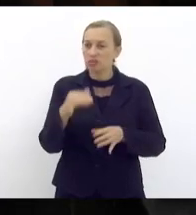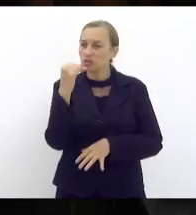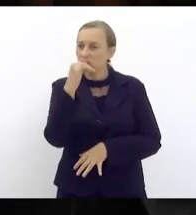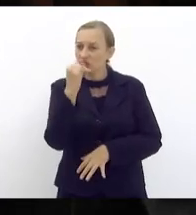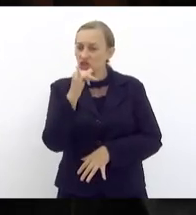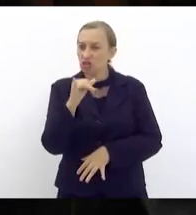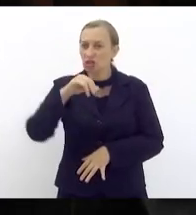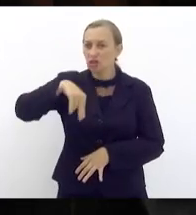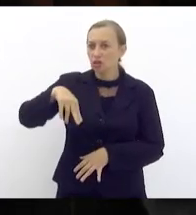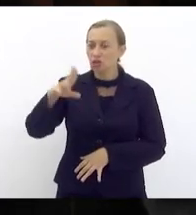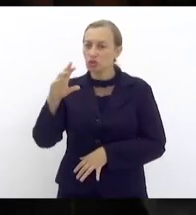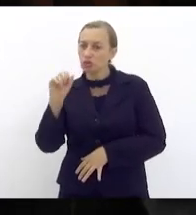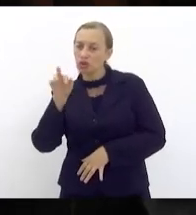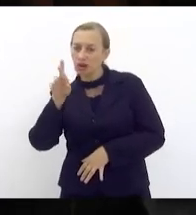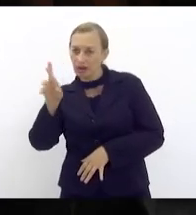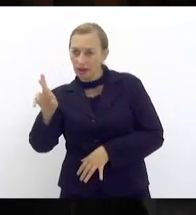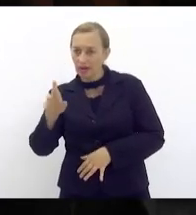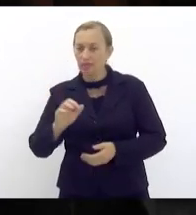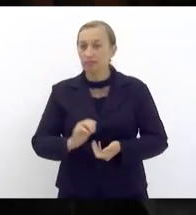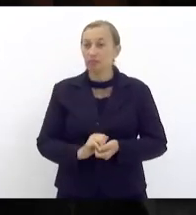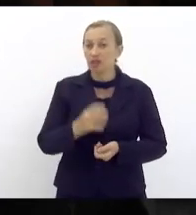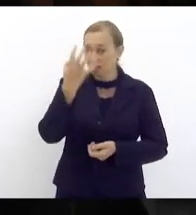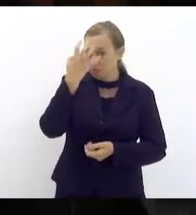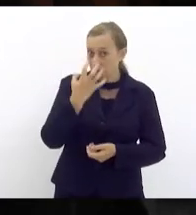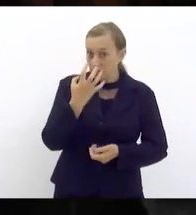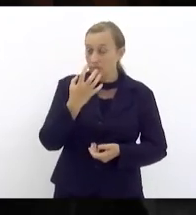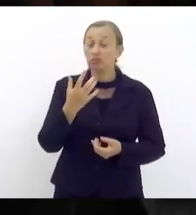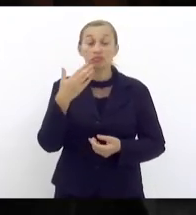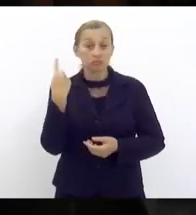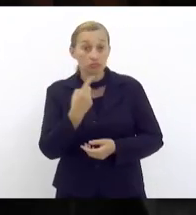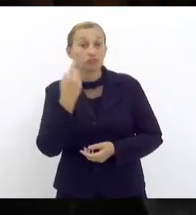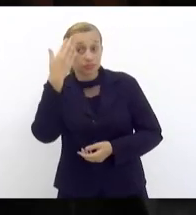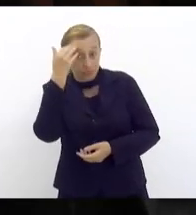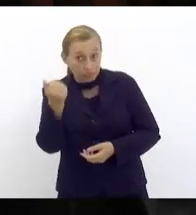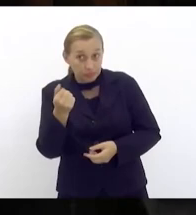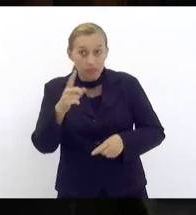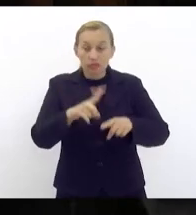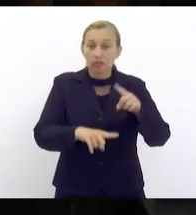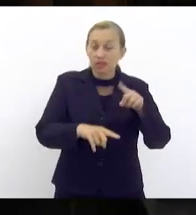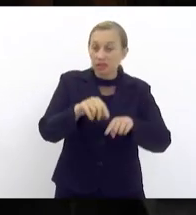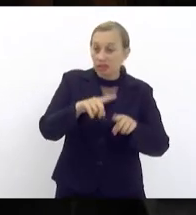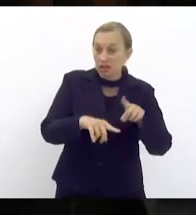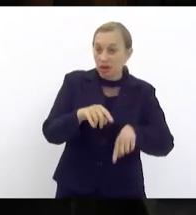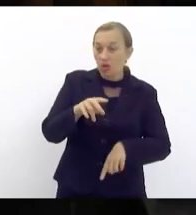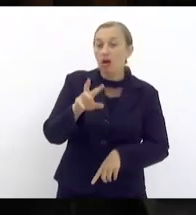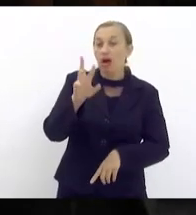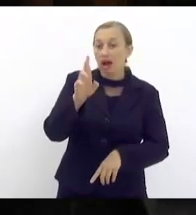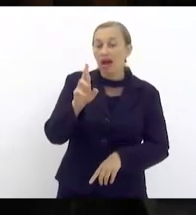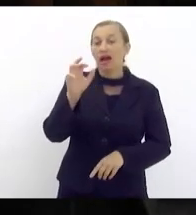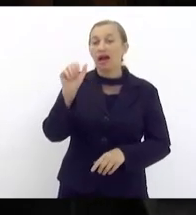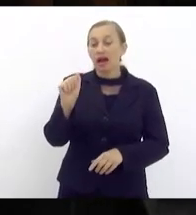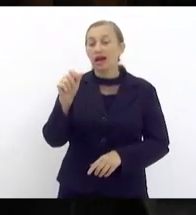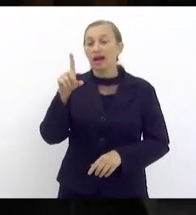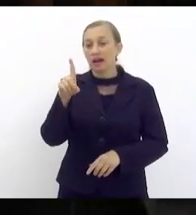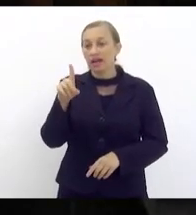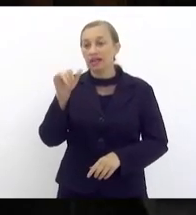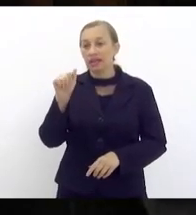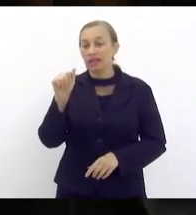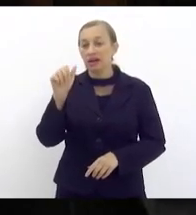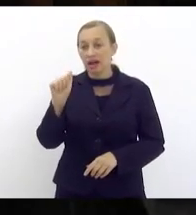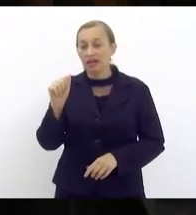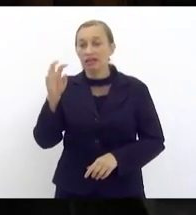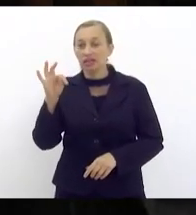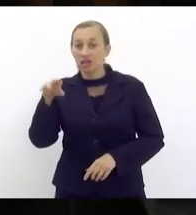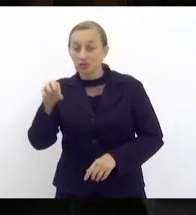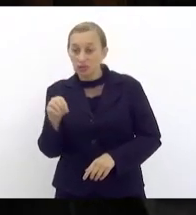nuclear esse episódio são muito graves porque a gente sabe que o material radioativo é um material extremamente